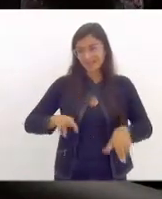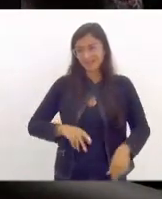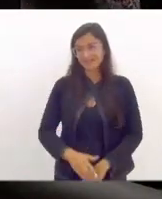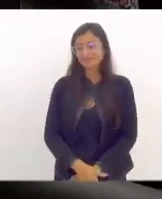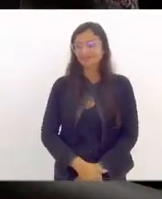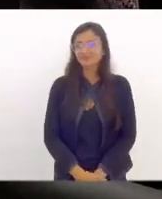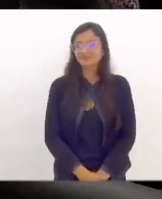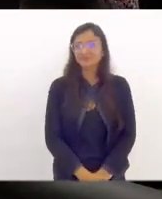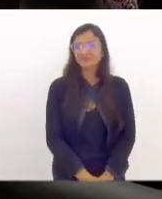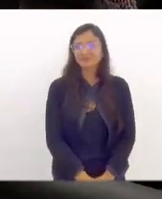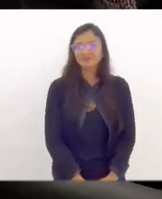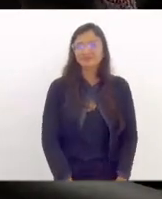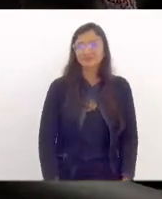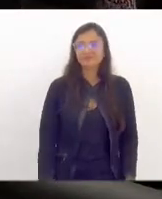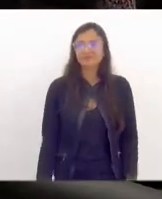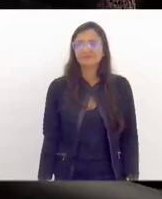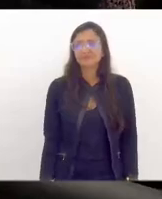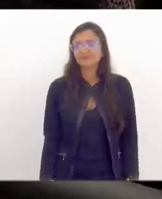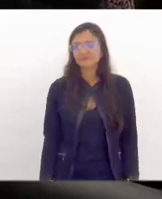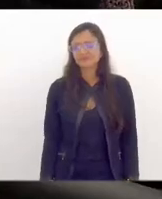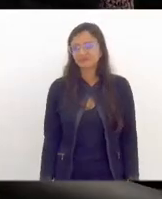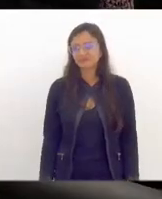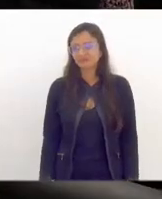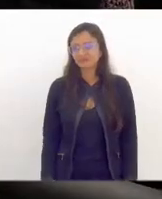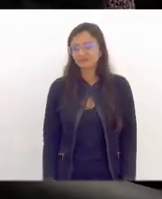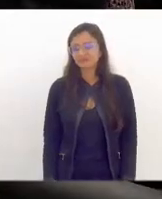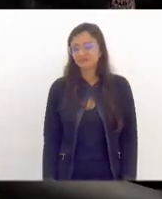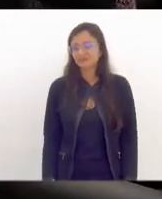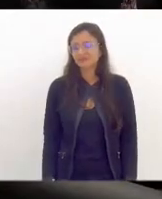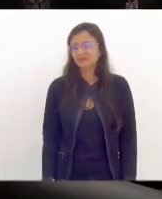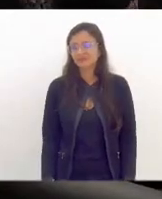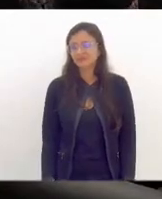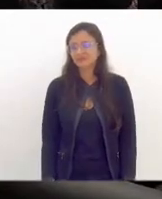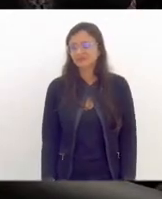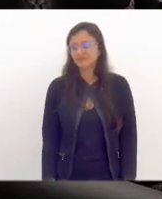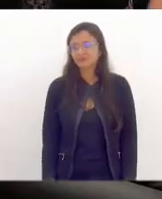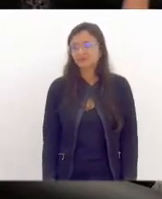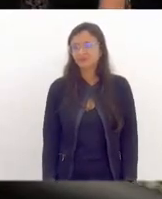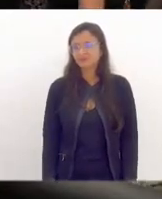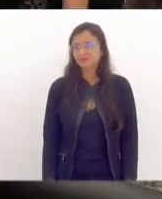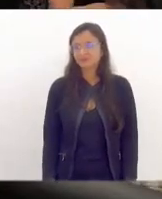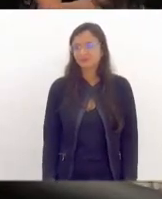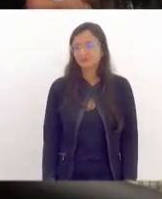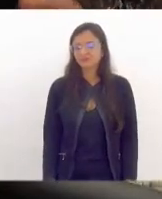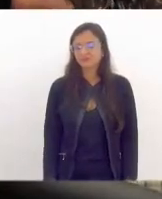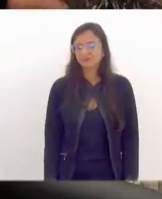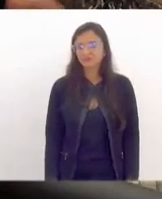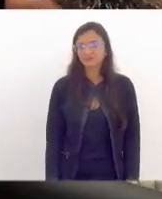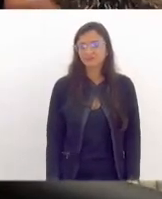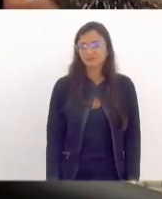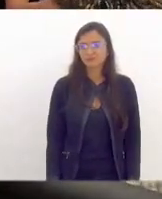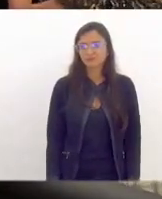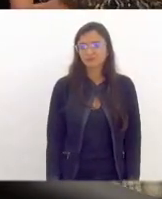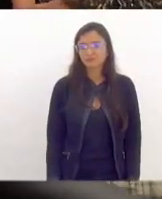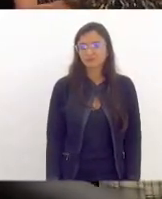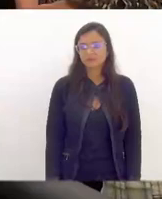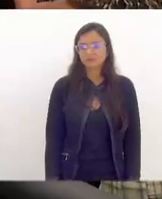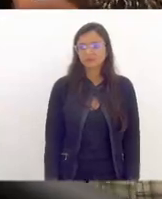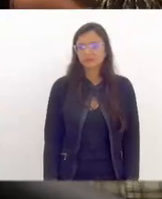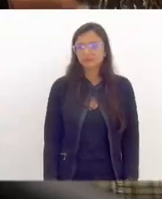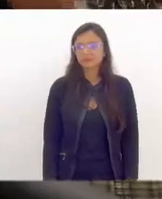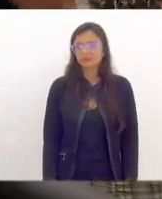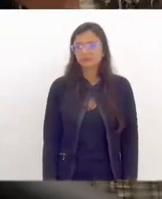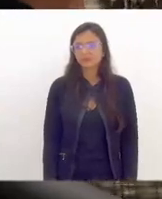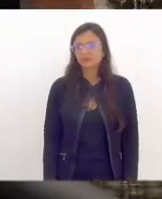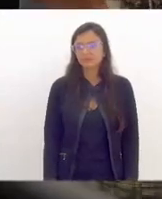Olha isso aí Elizabeth mancha guerreira das lutas Vamos que